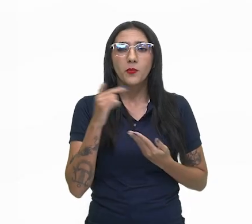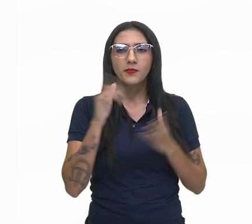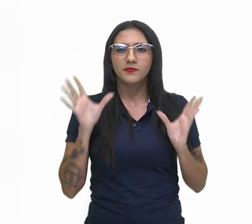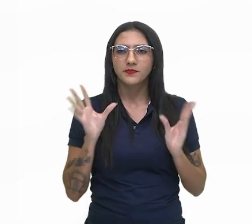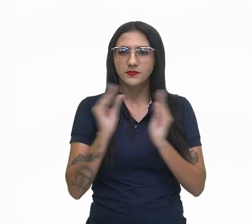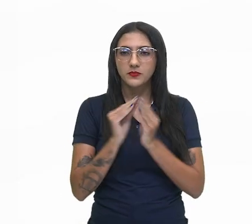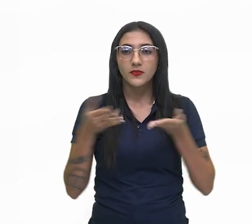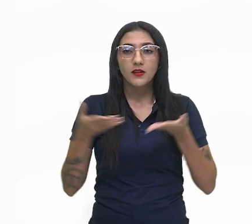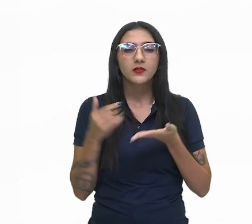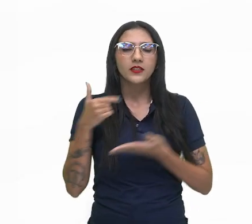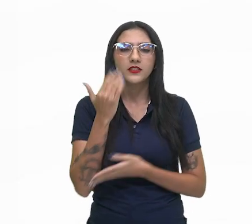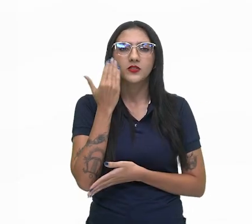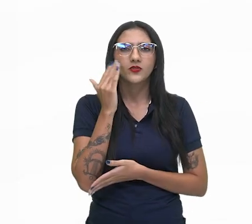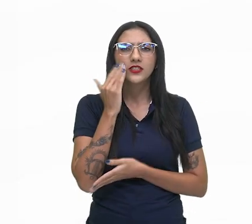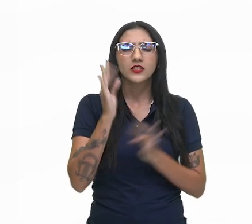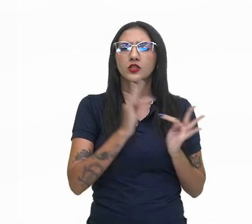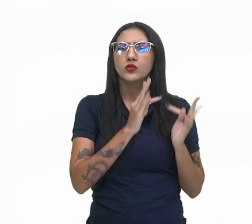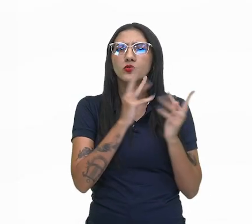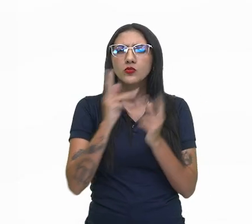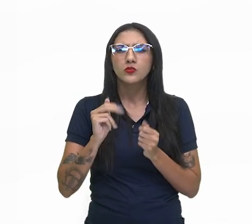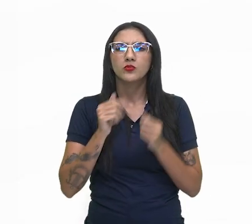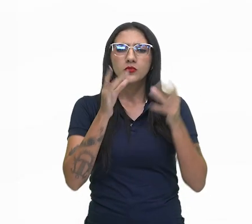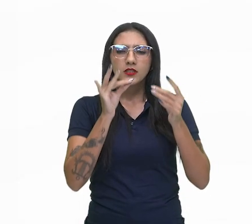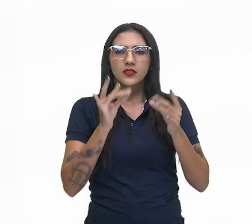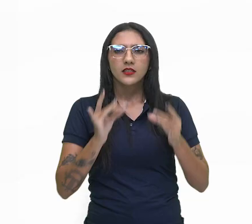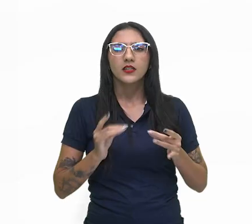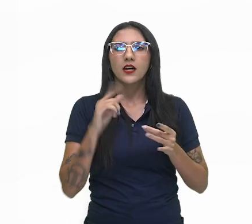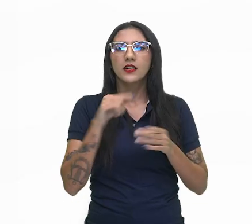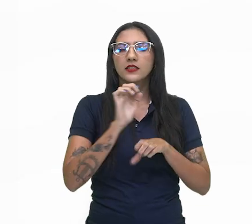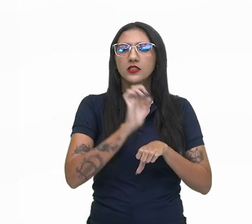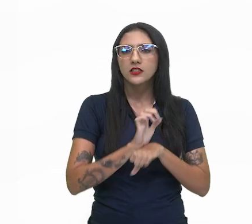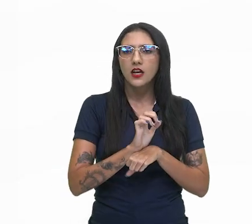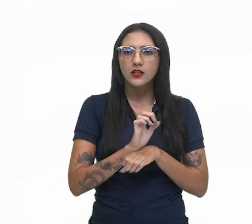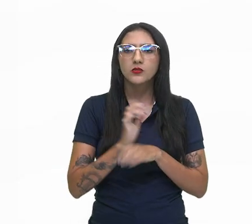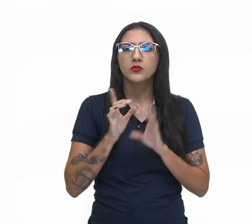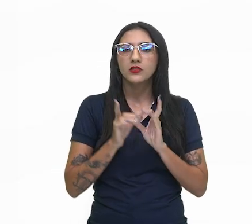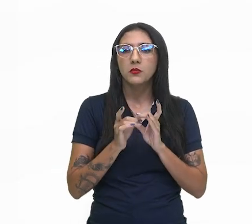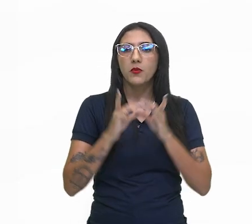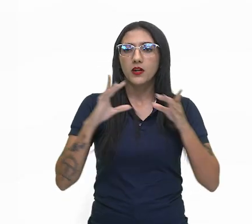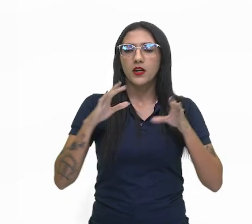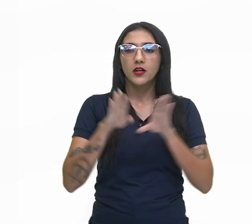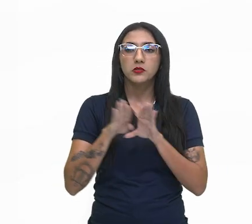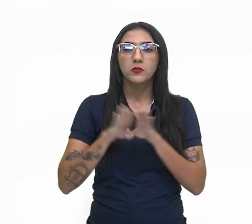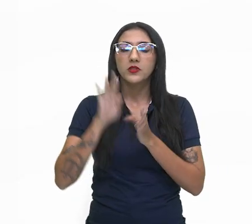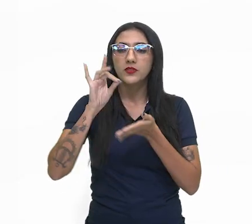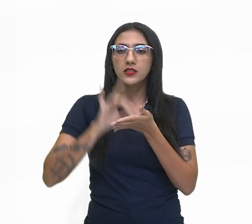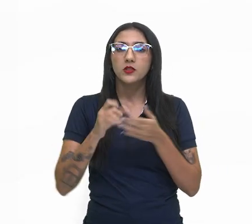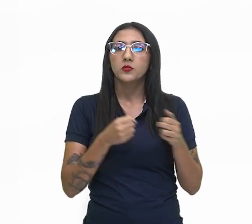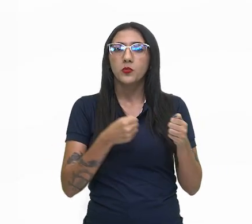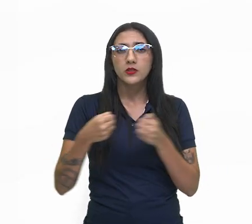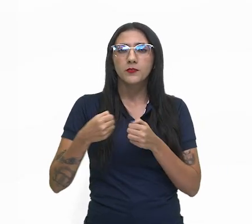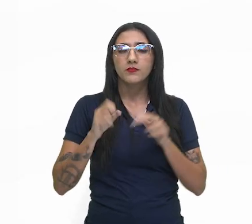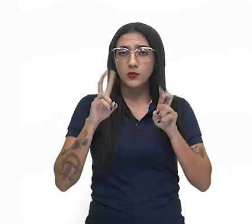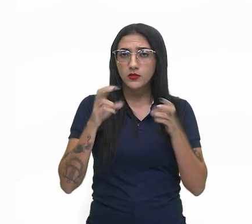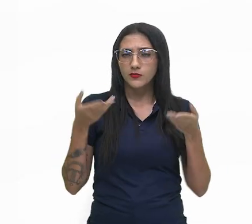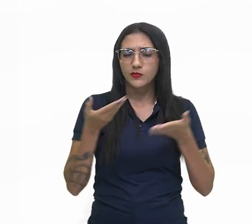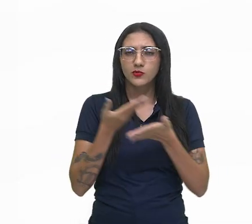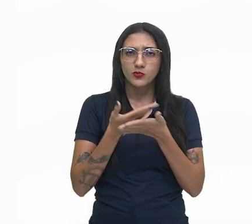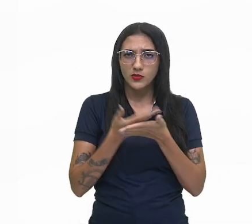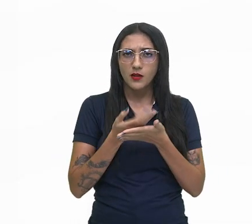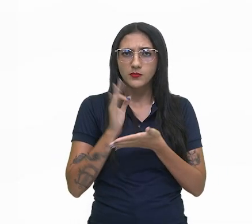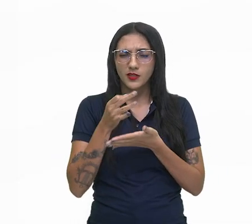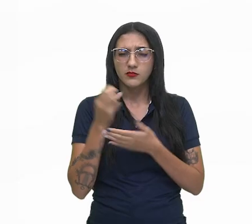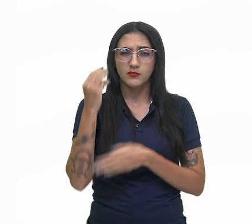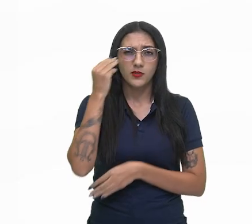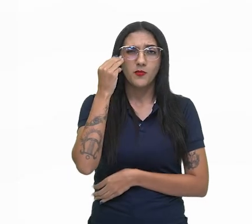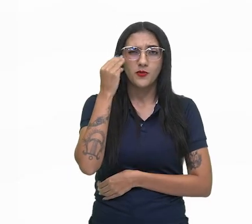vai entender tudo aquilo que a gente vem falando aqui sobre Estado democrático de direito e legitimidade do poder. É o tema da nossa aula, tá? Grave